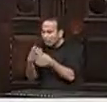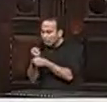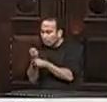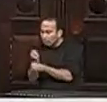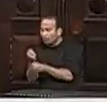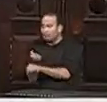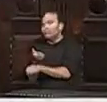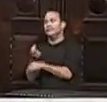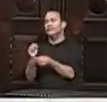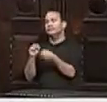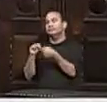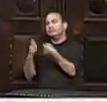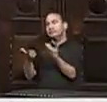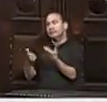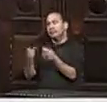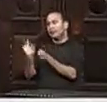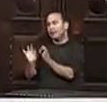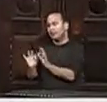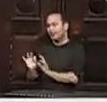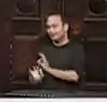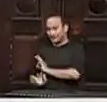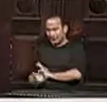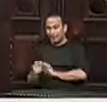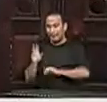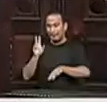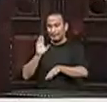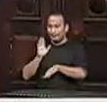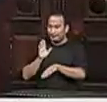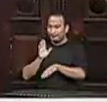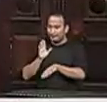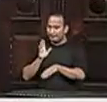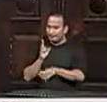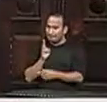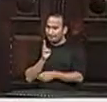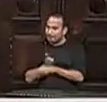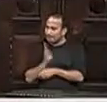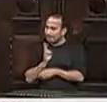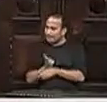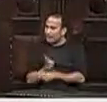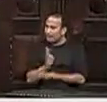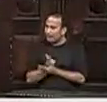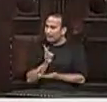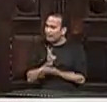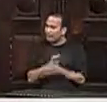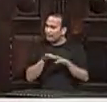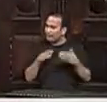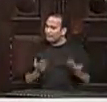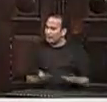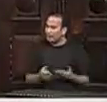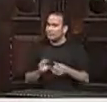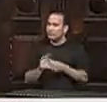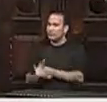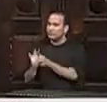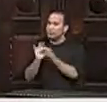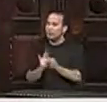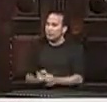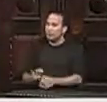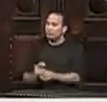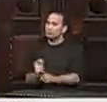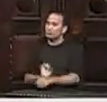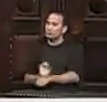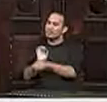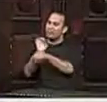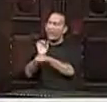talvez, certamente, colocar sobre a mesma mesa de reuniões o Tribunal de Contas da União, os Tribunais de Contas do Estado,